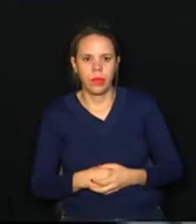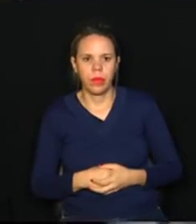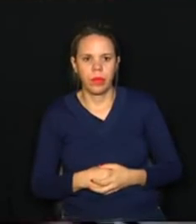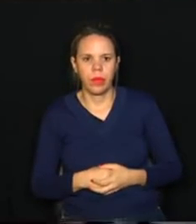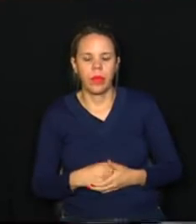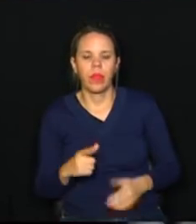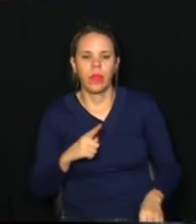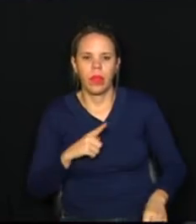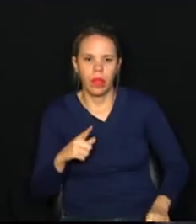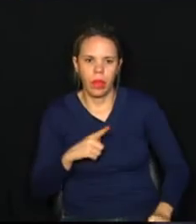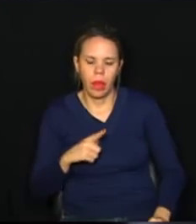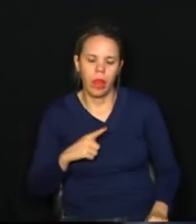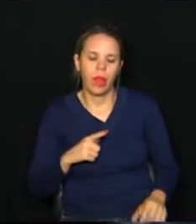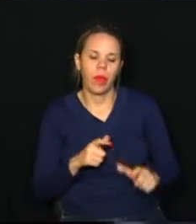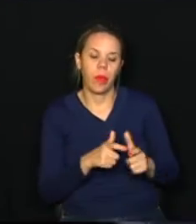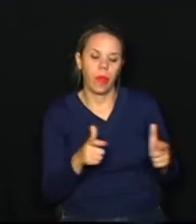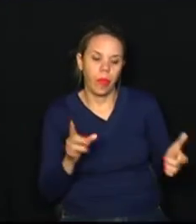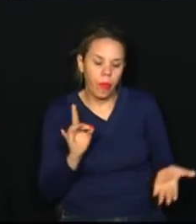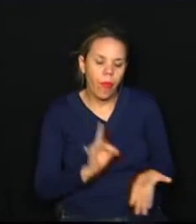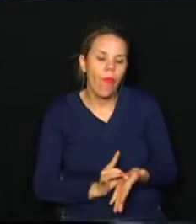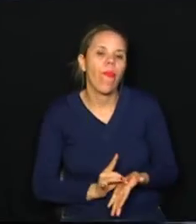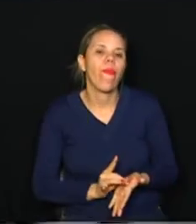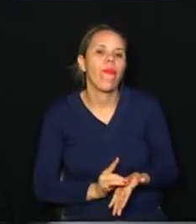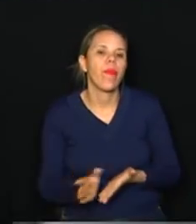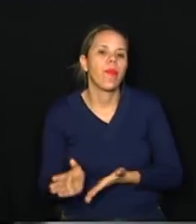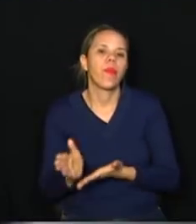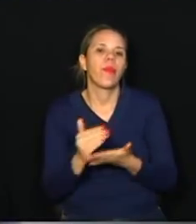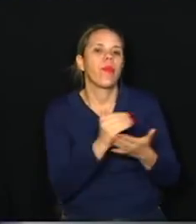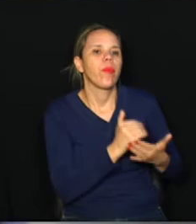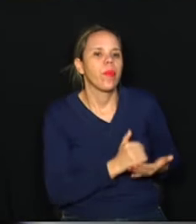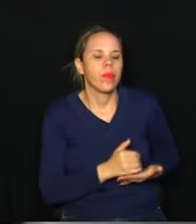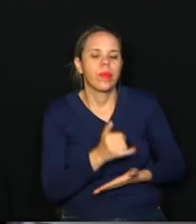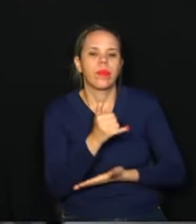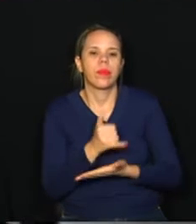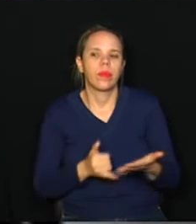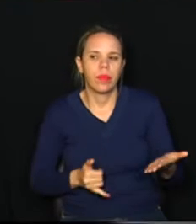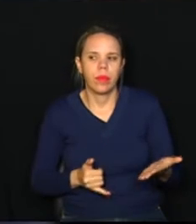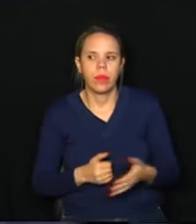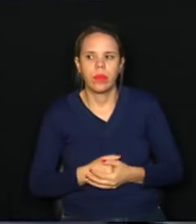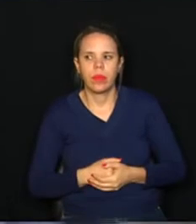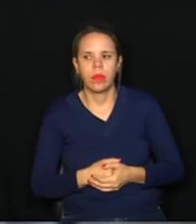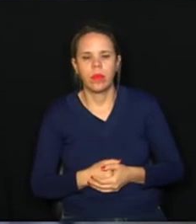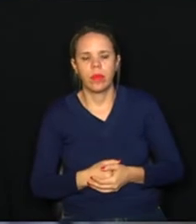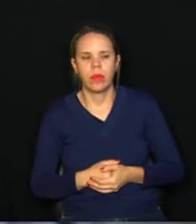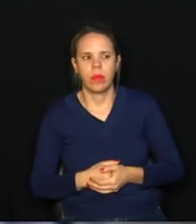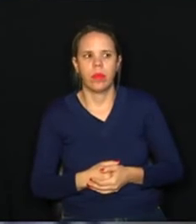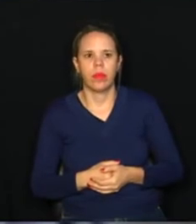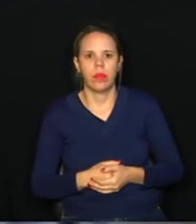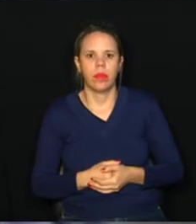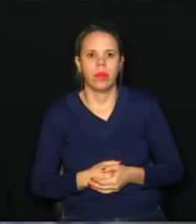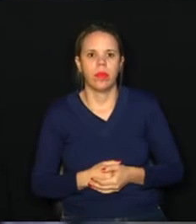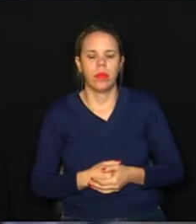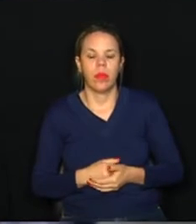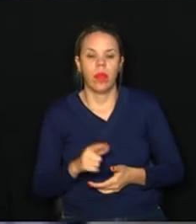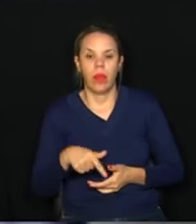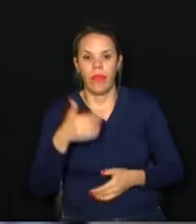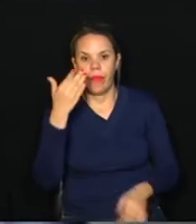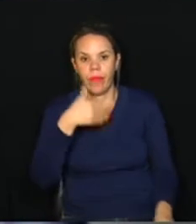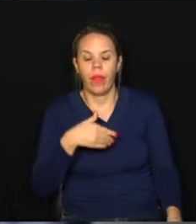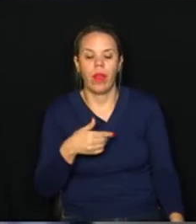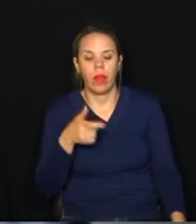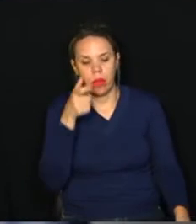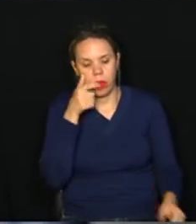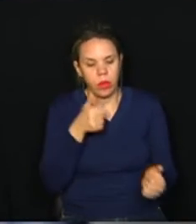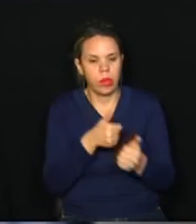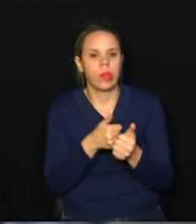Existe um crescimento real da arrecadação tributária que é factível de ser acompanhado